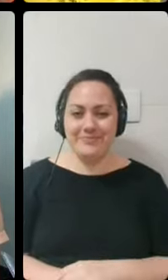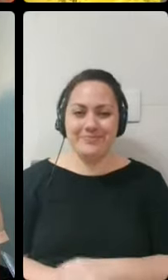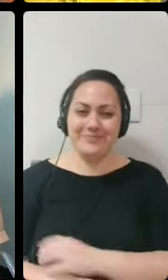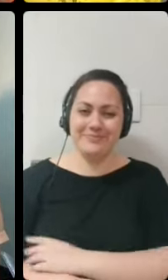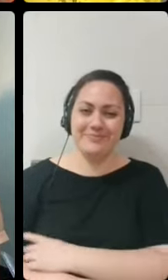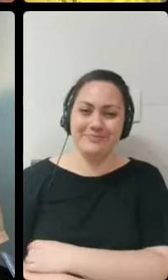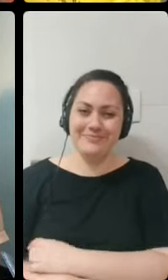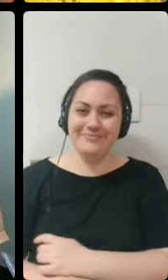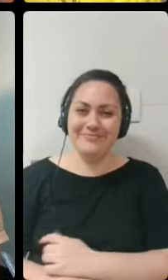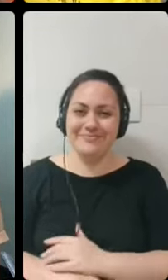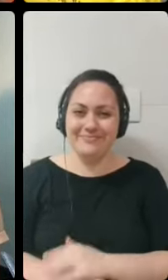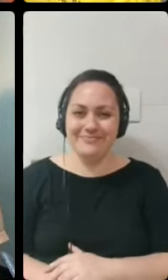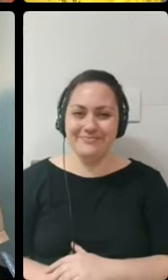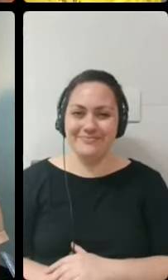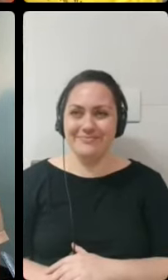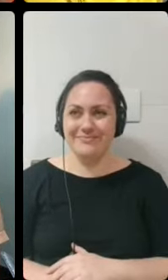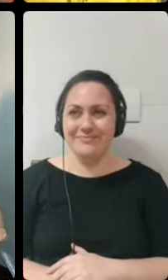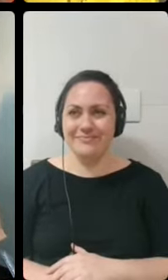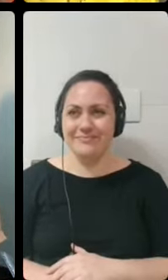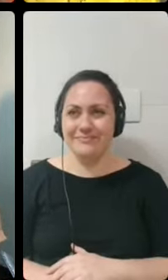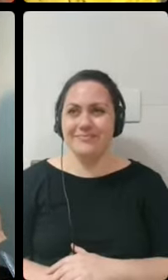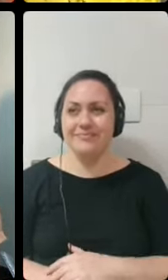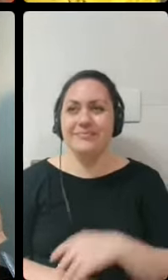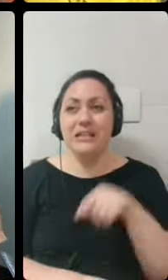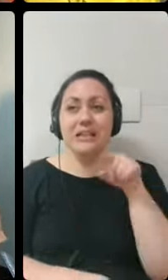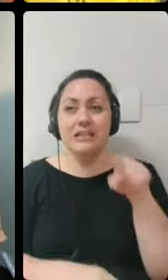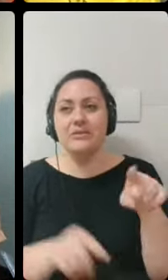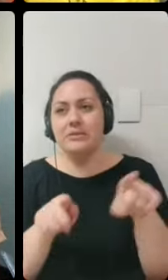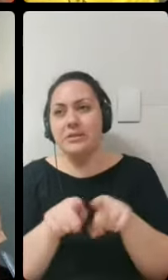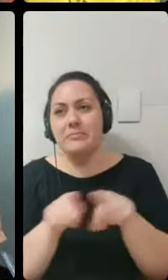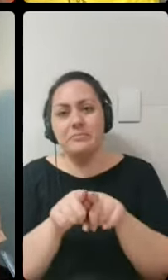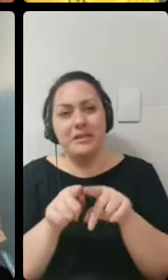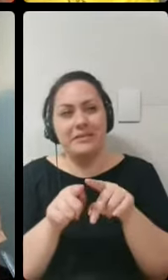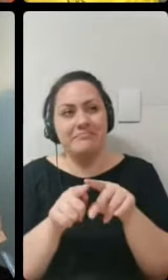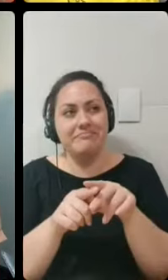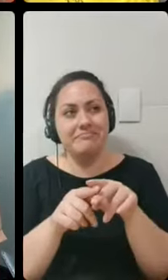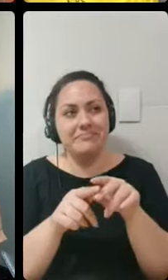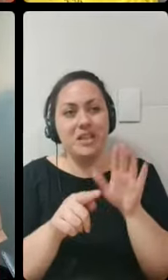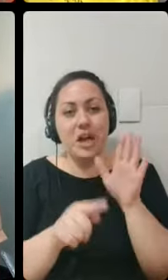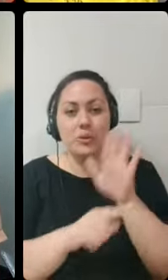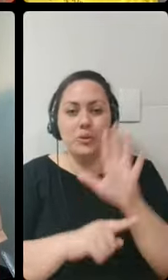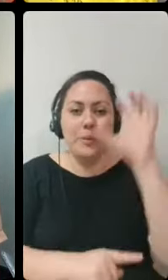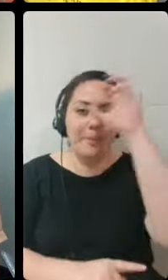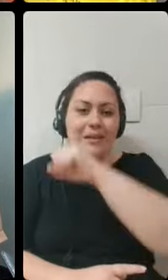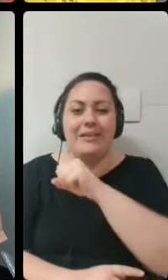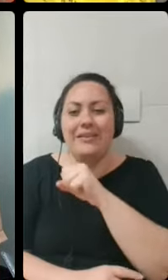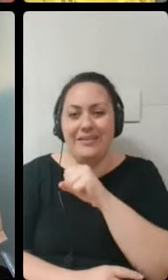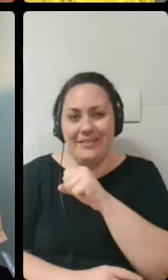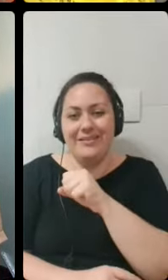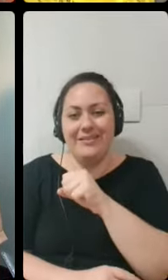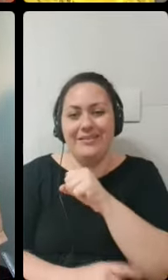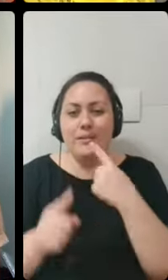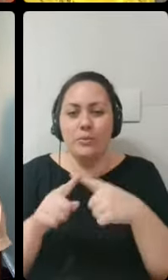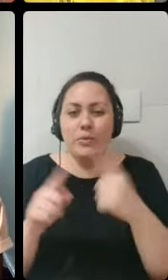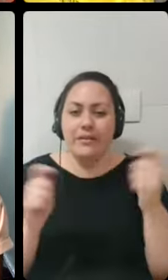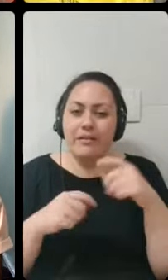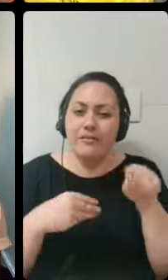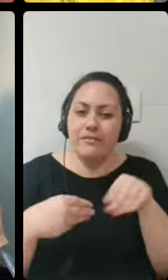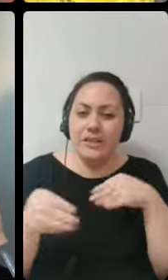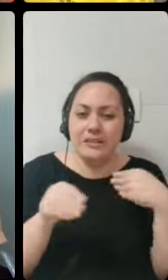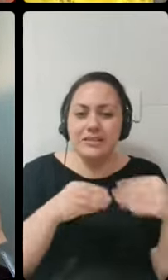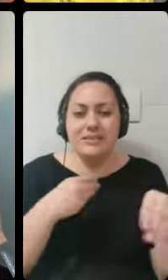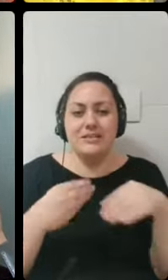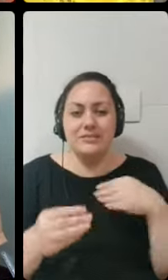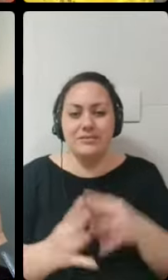Que eu acho que é outra aprendizagem do projeto, né? Que é poder ter essa flexibilidade, né?